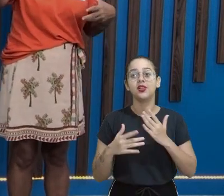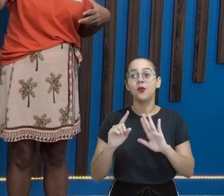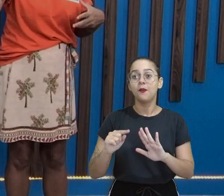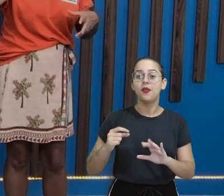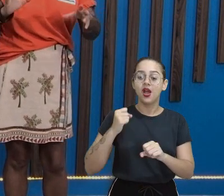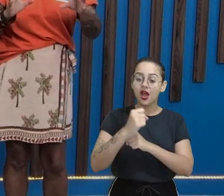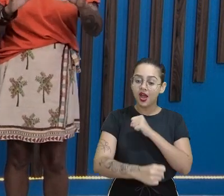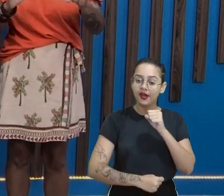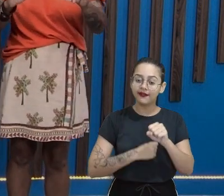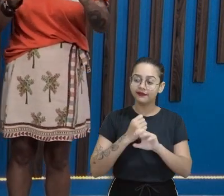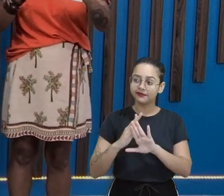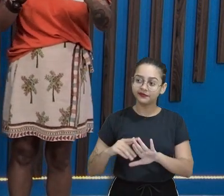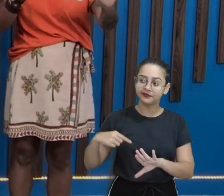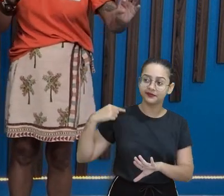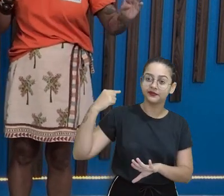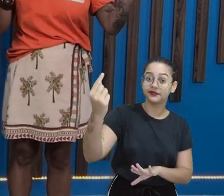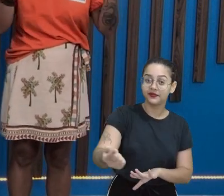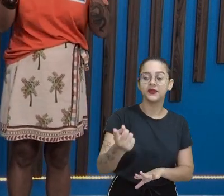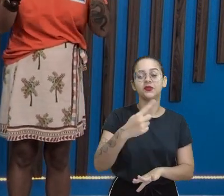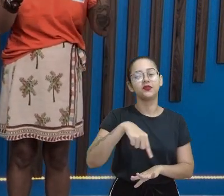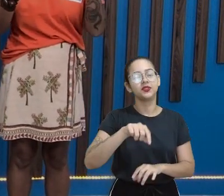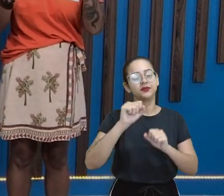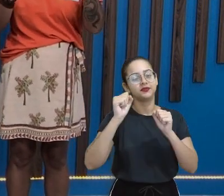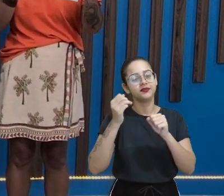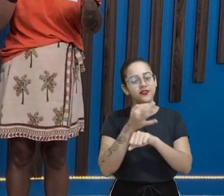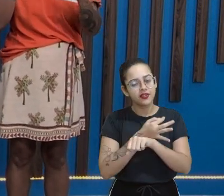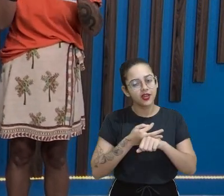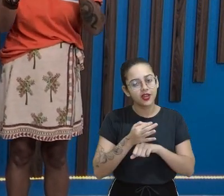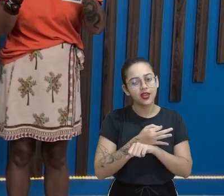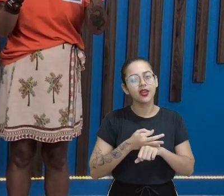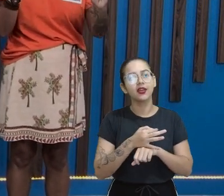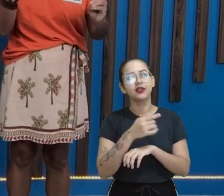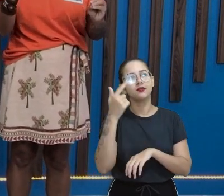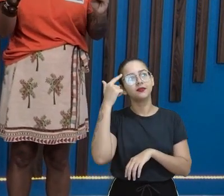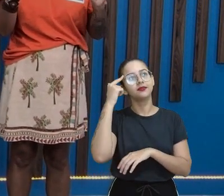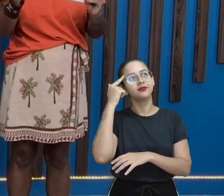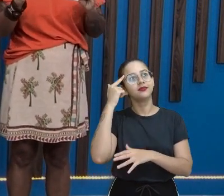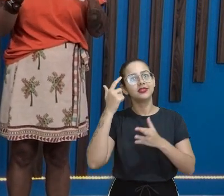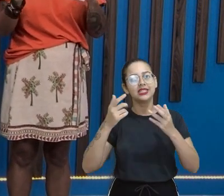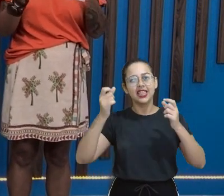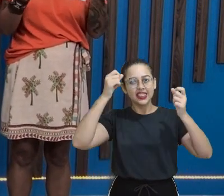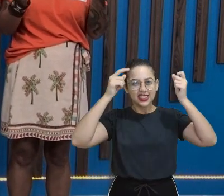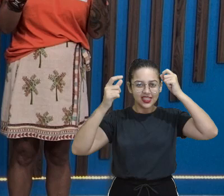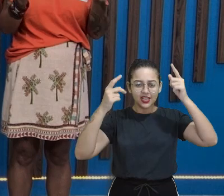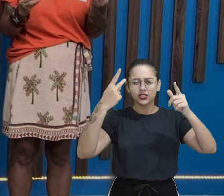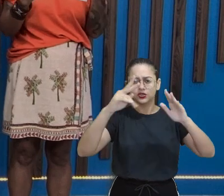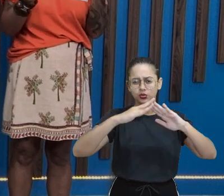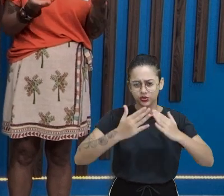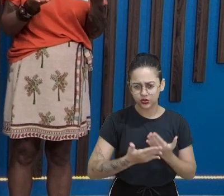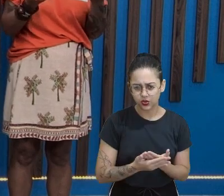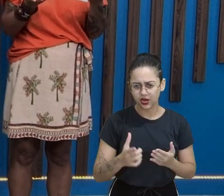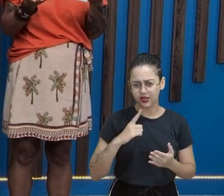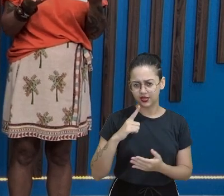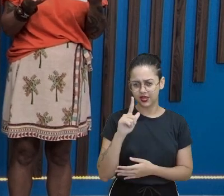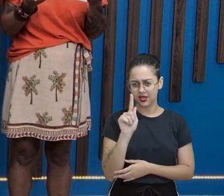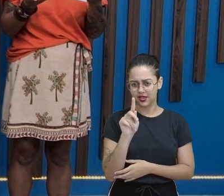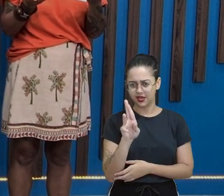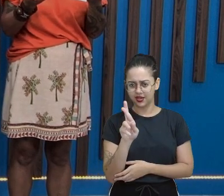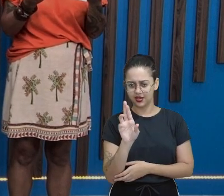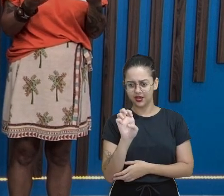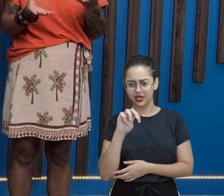próximo ano, já que agora está acabando, vocês podem entrar de férias, sua cabeça assim, fervilhando, Na sua escola, ela tem grêmio